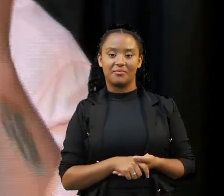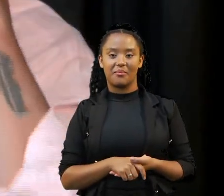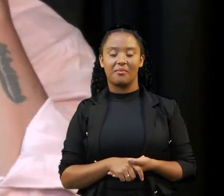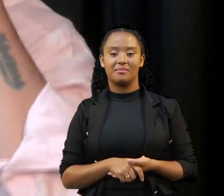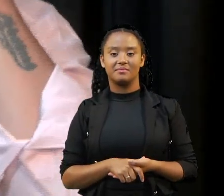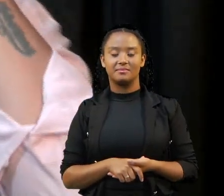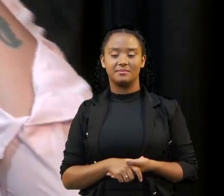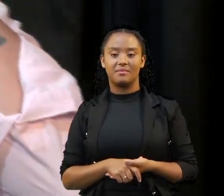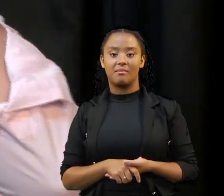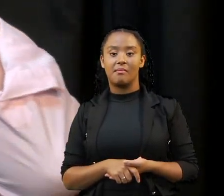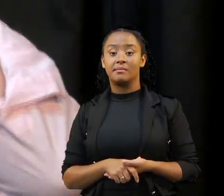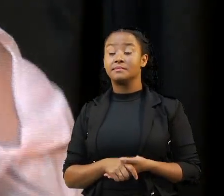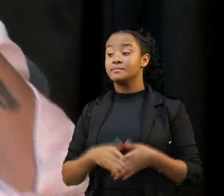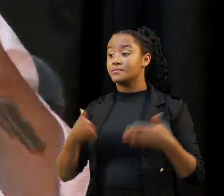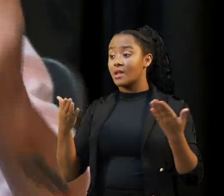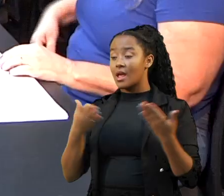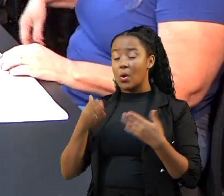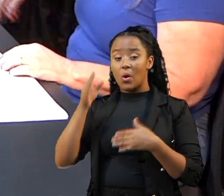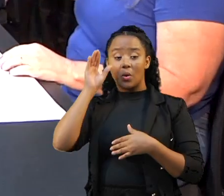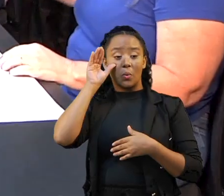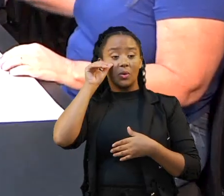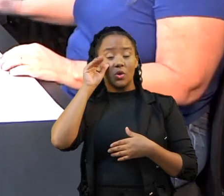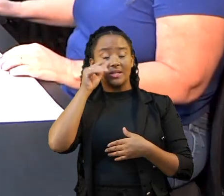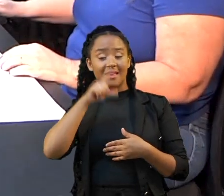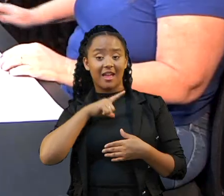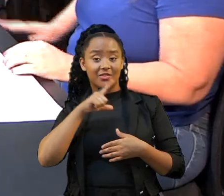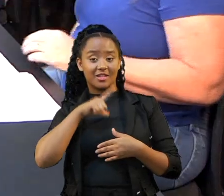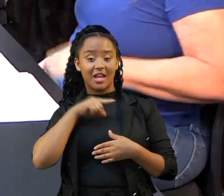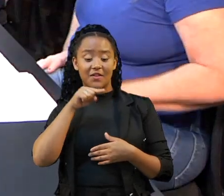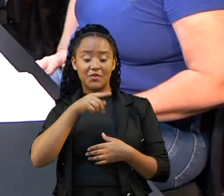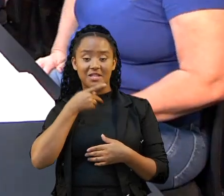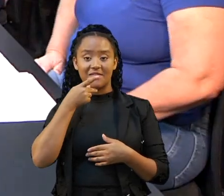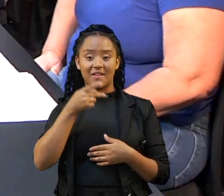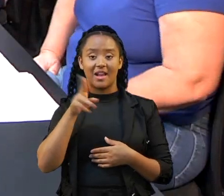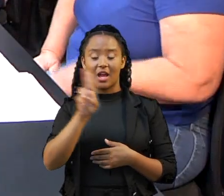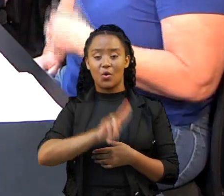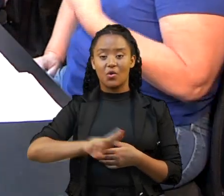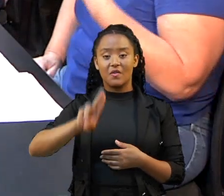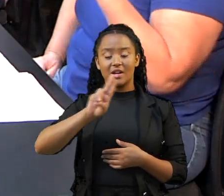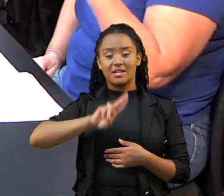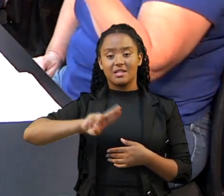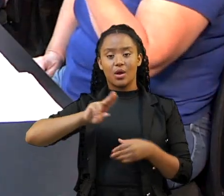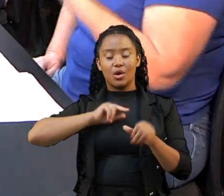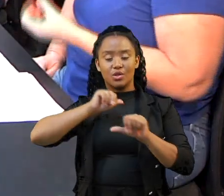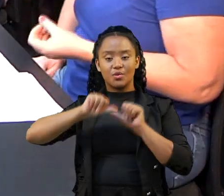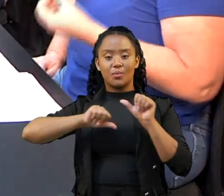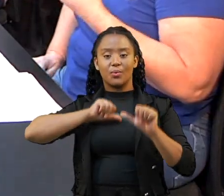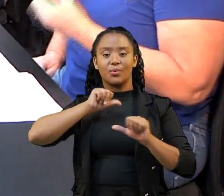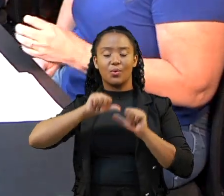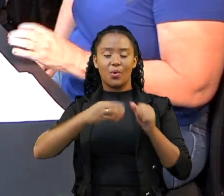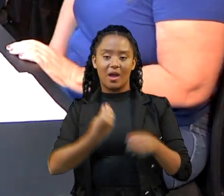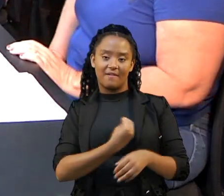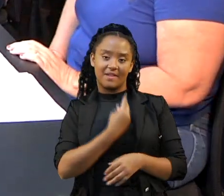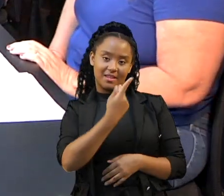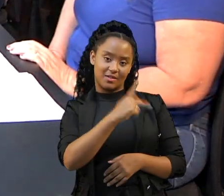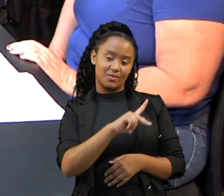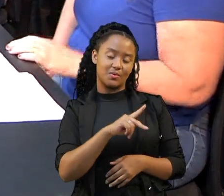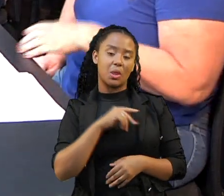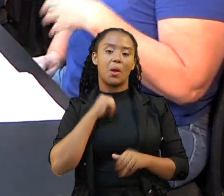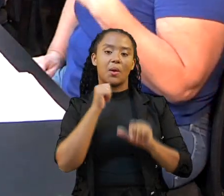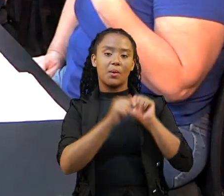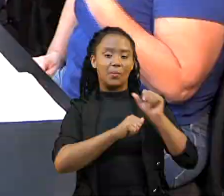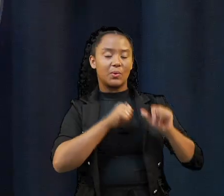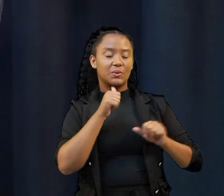cajá. É. Agora eu tenho uma curiosidade, Vitor Hugo. Ela fala que a universidade mudou a